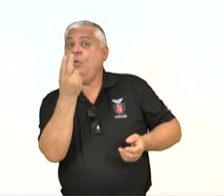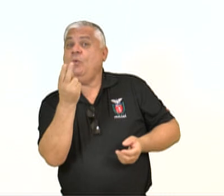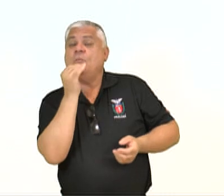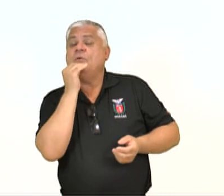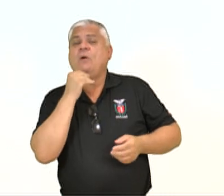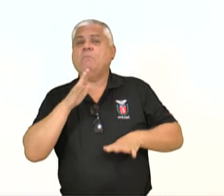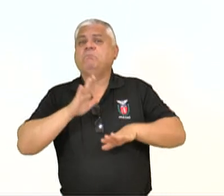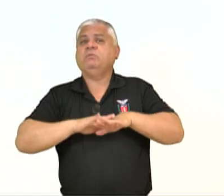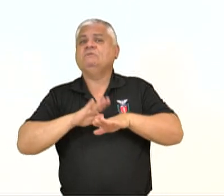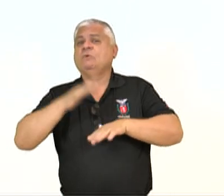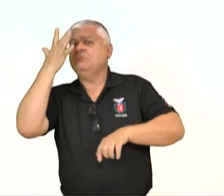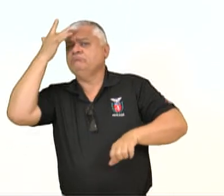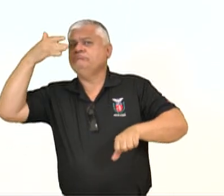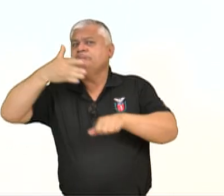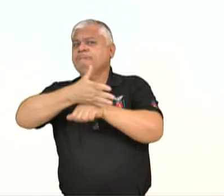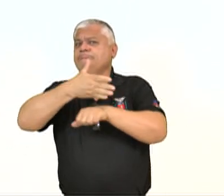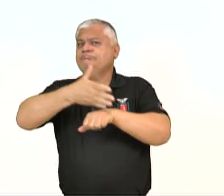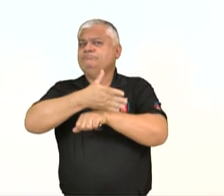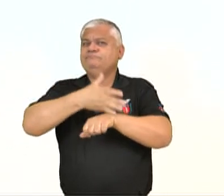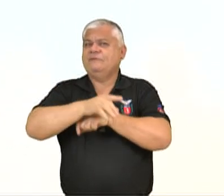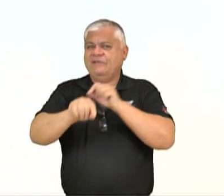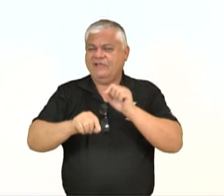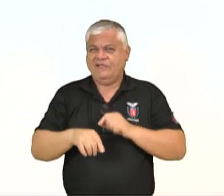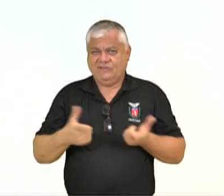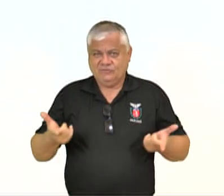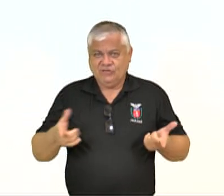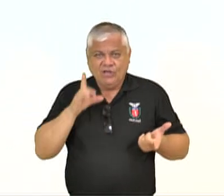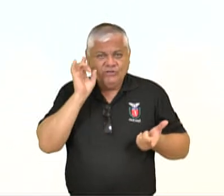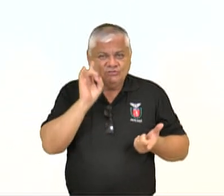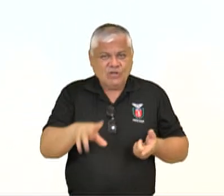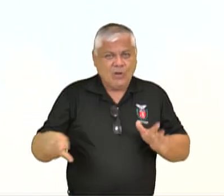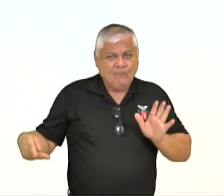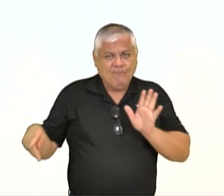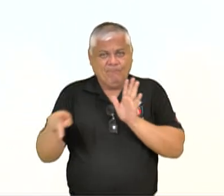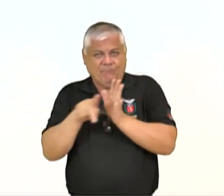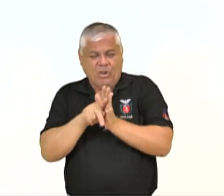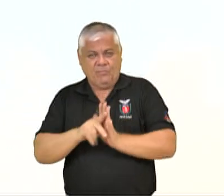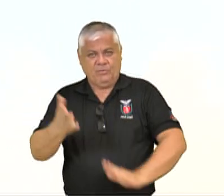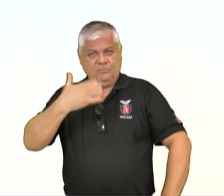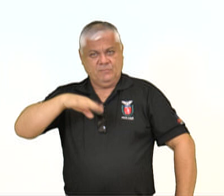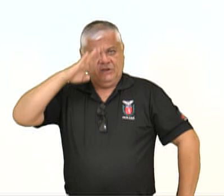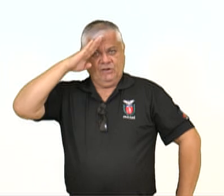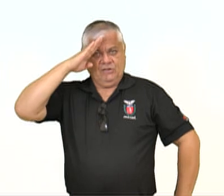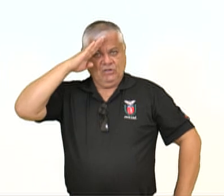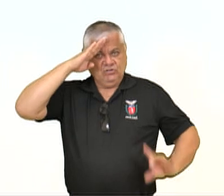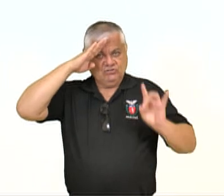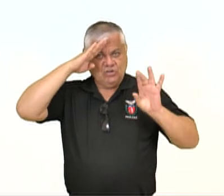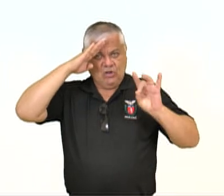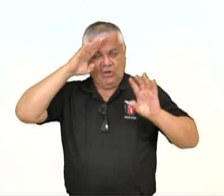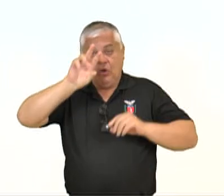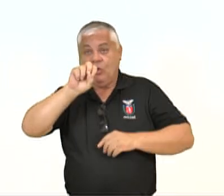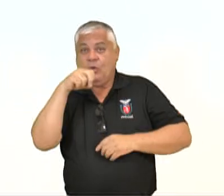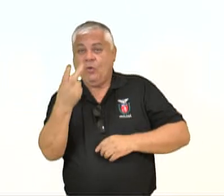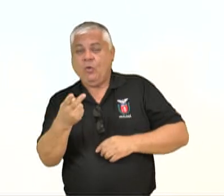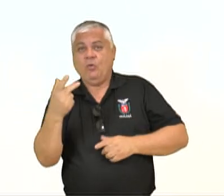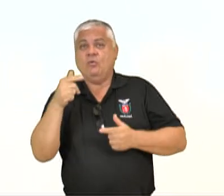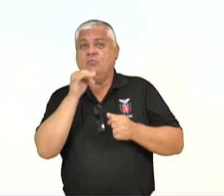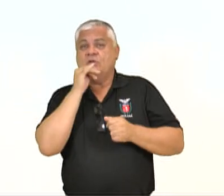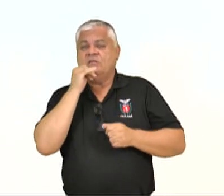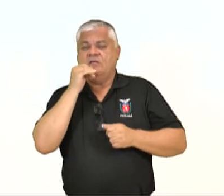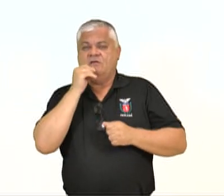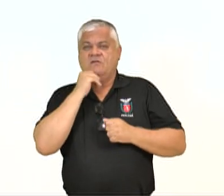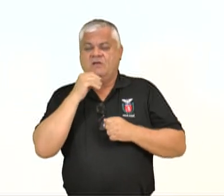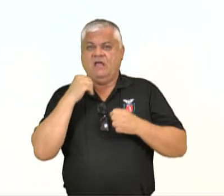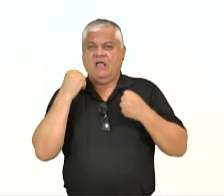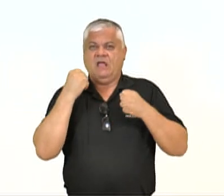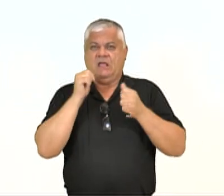pode praticar a corrida de orientação? Será que é uma atividade aí exclusiva dos militares, exclusiva de grandes